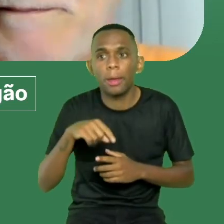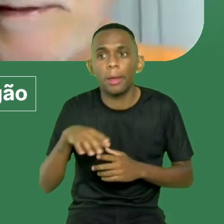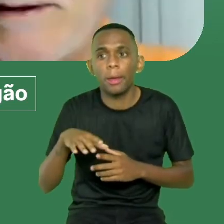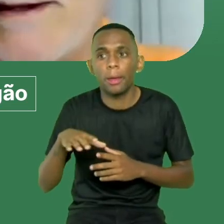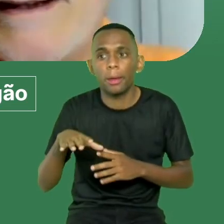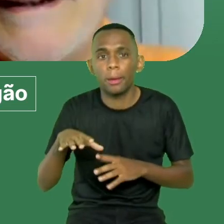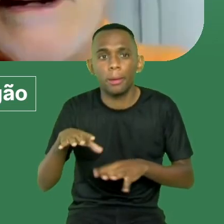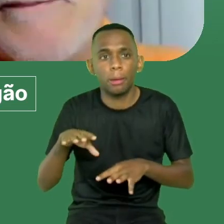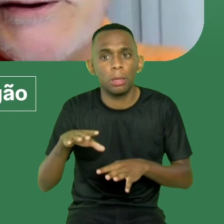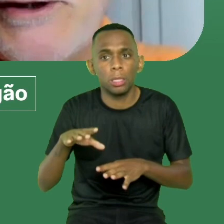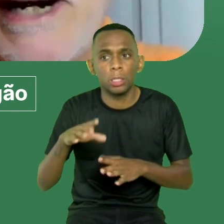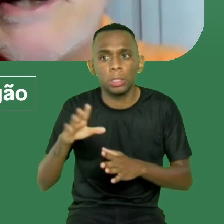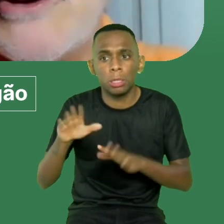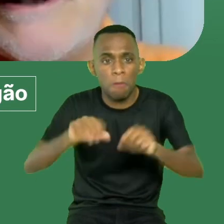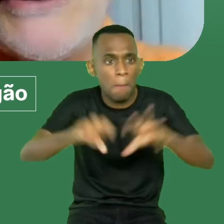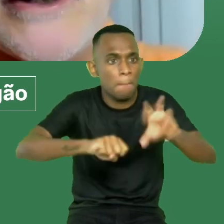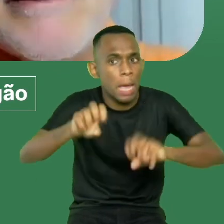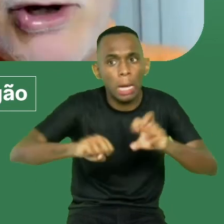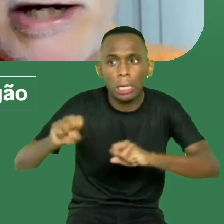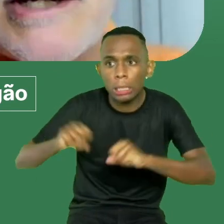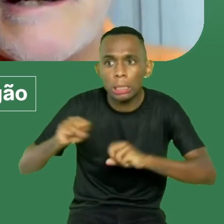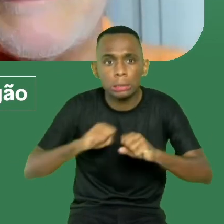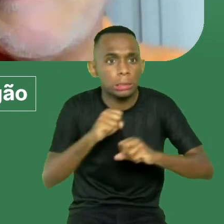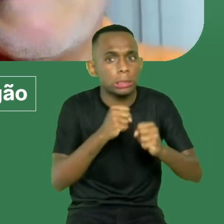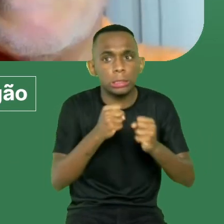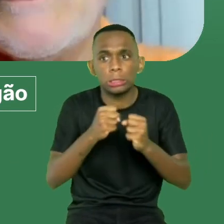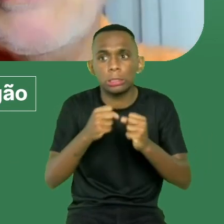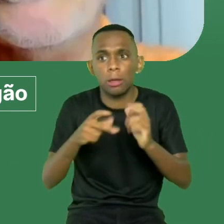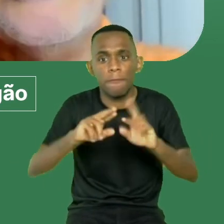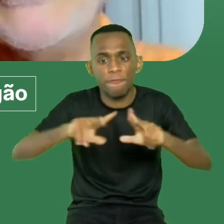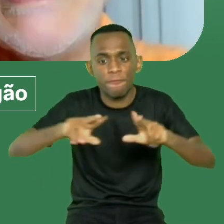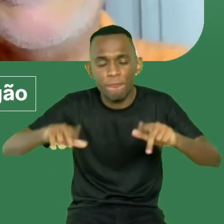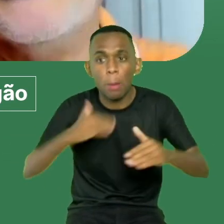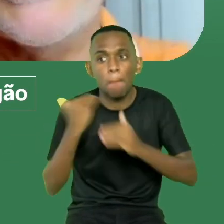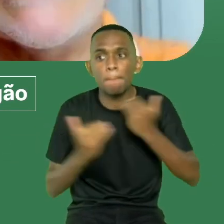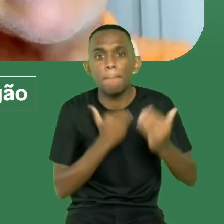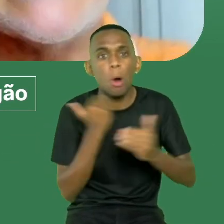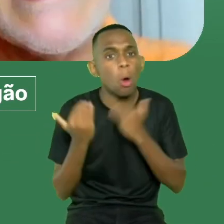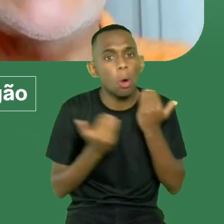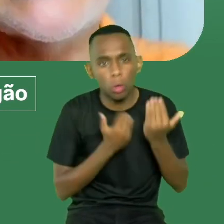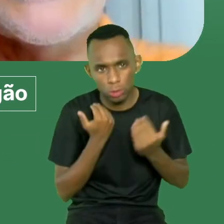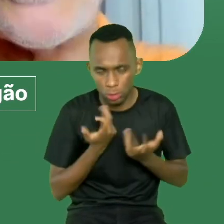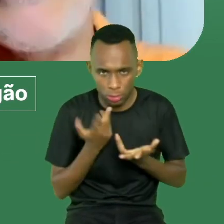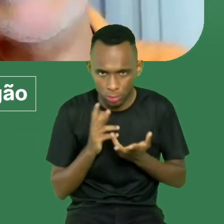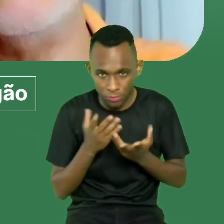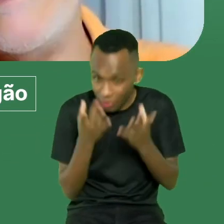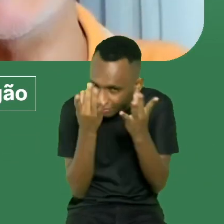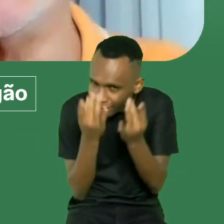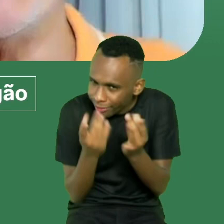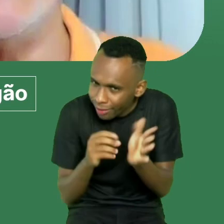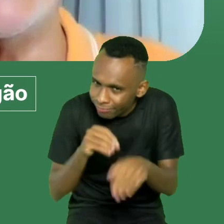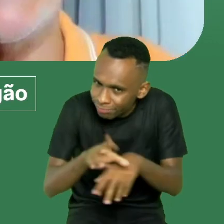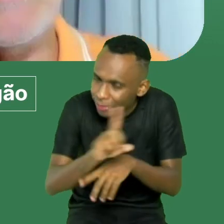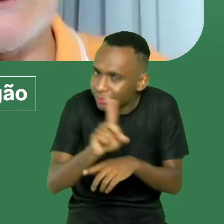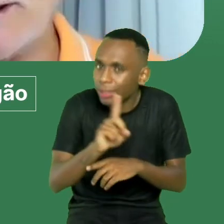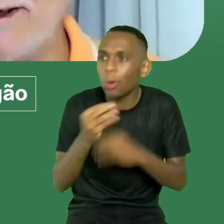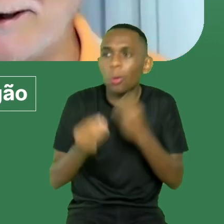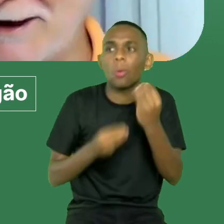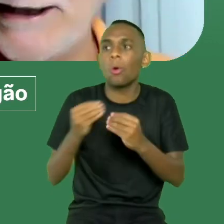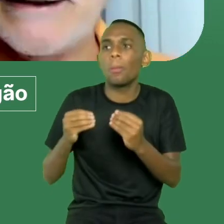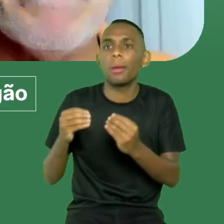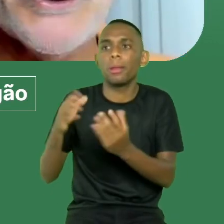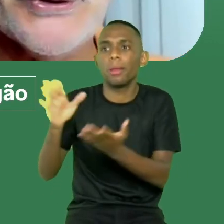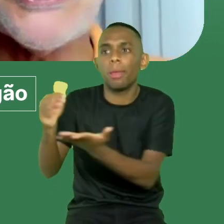mortes, né? O personagem coleciona mortes. Não vou dar detalhes não de como ele faz essa coleção,